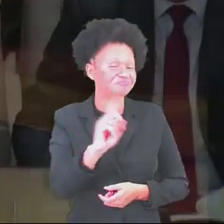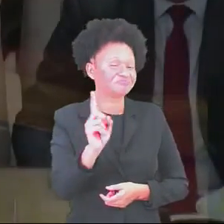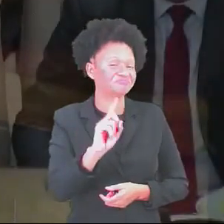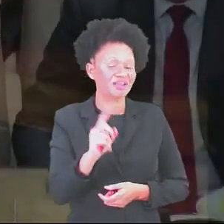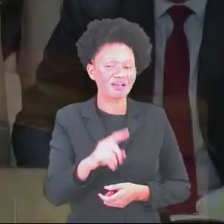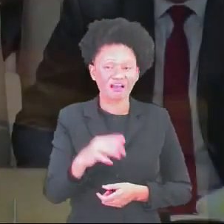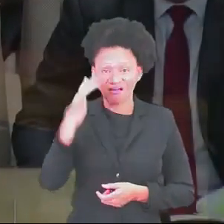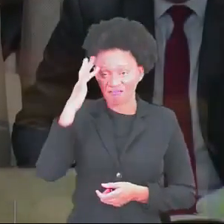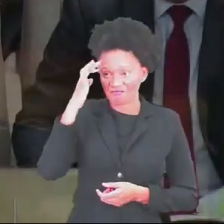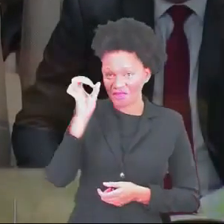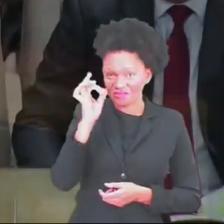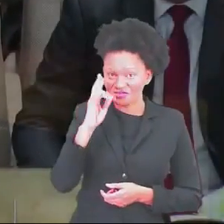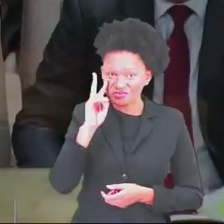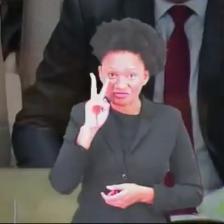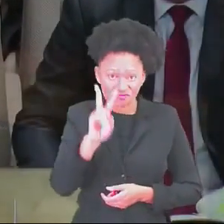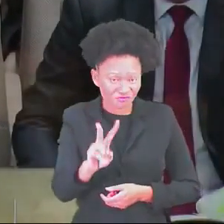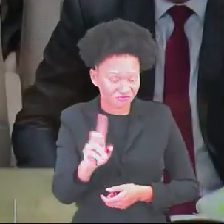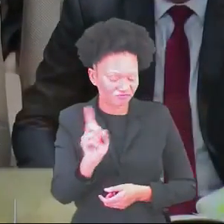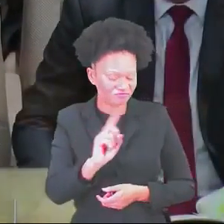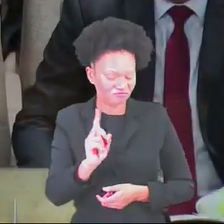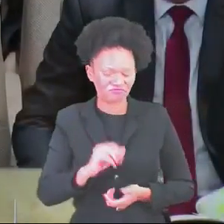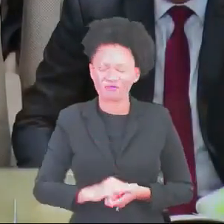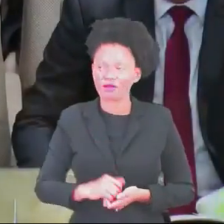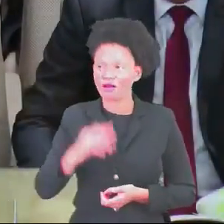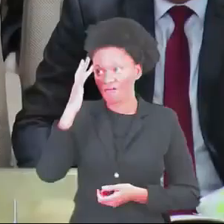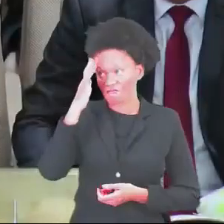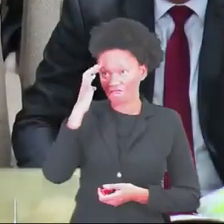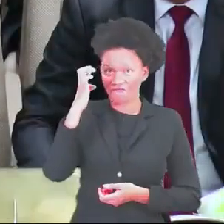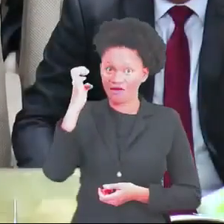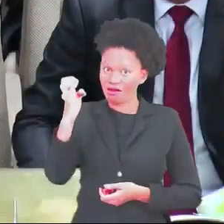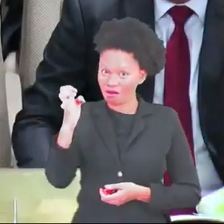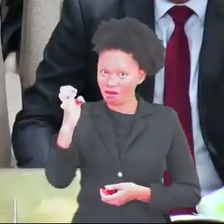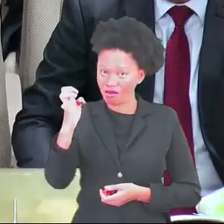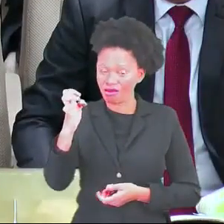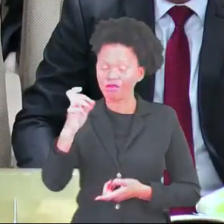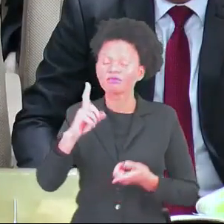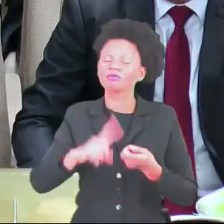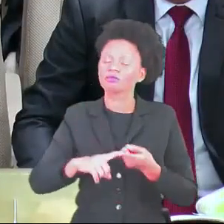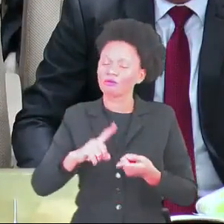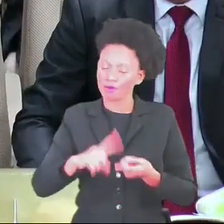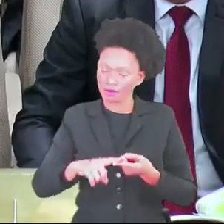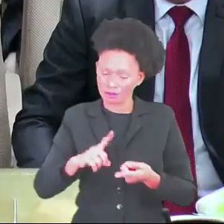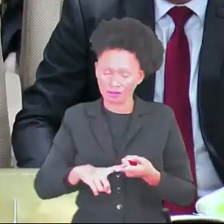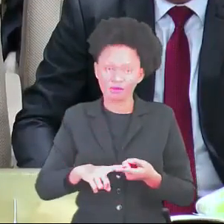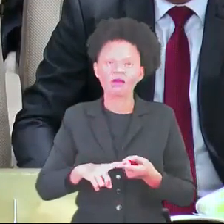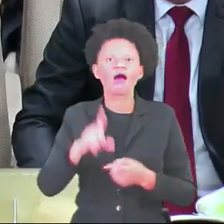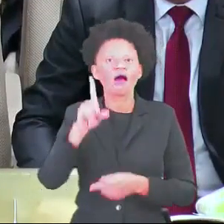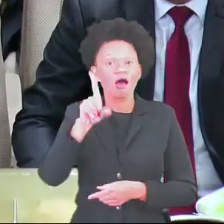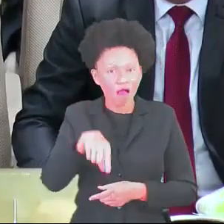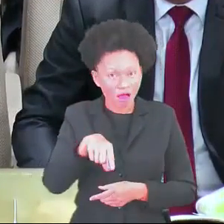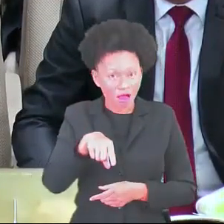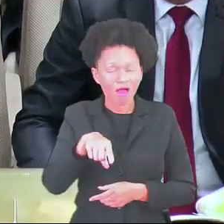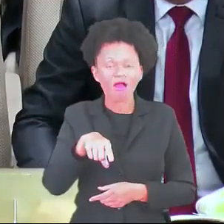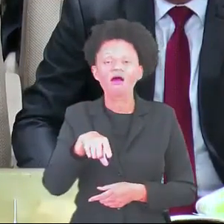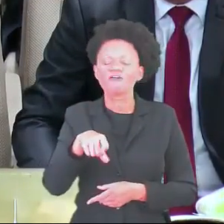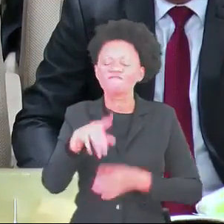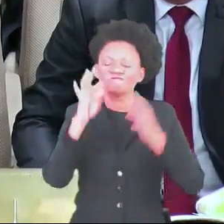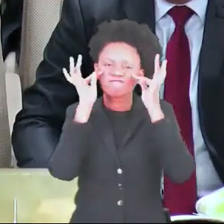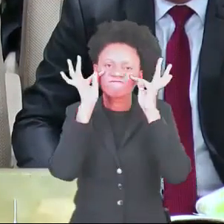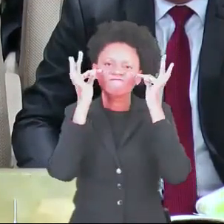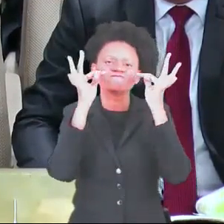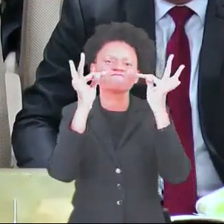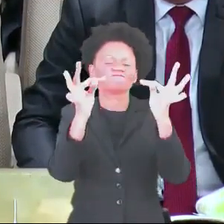fé não é só ver. Fé não é só ver. Diga fé. Fé. Também. É.